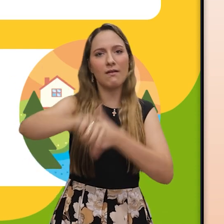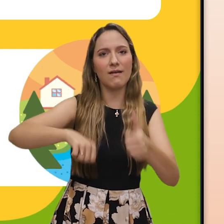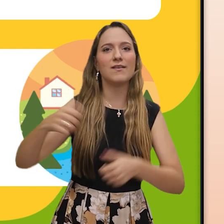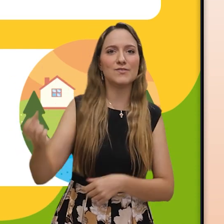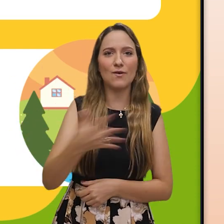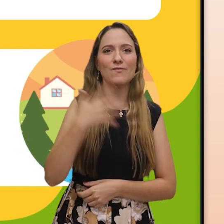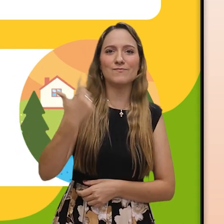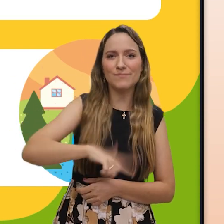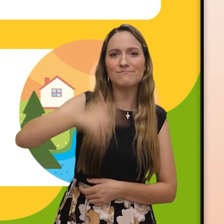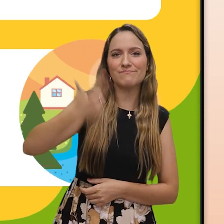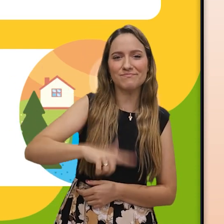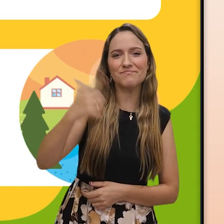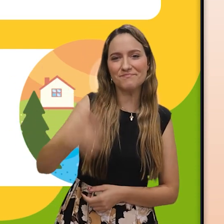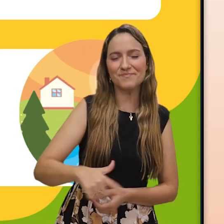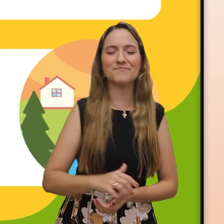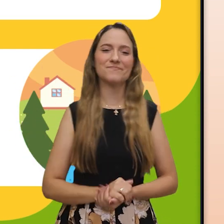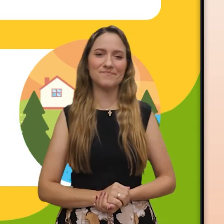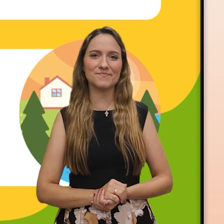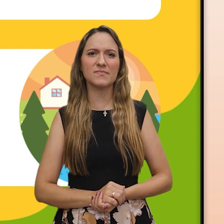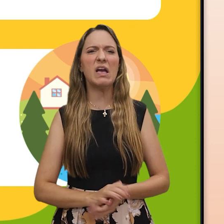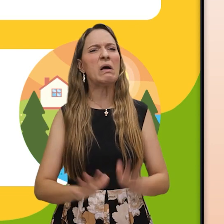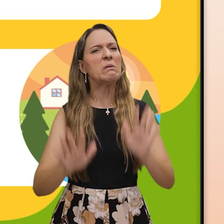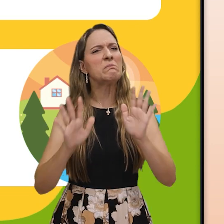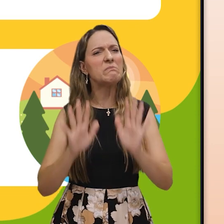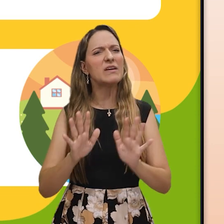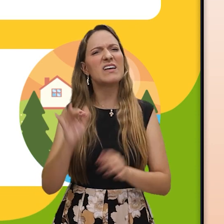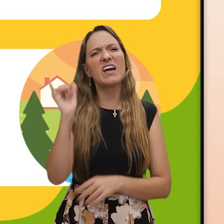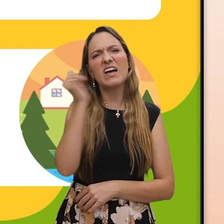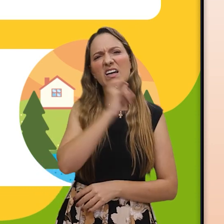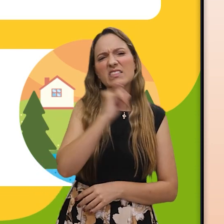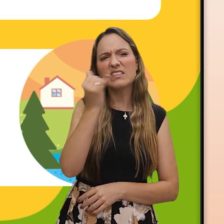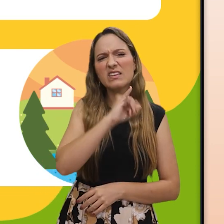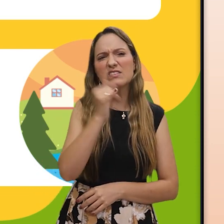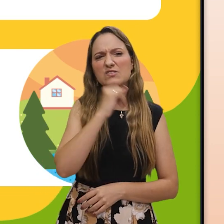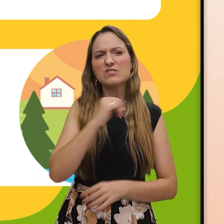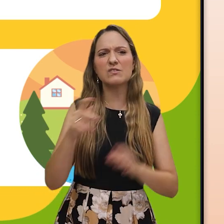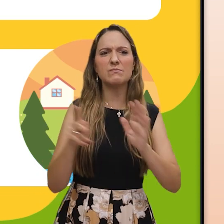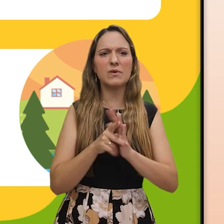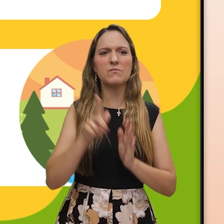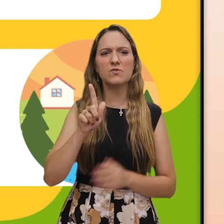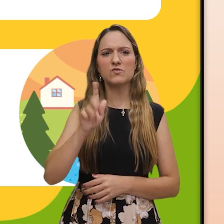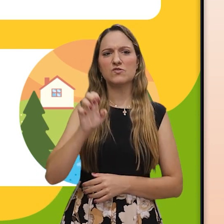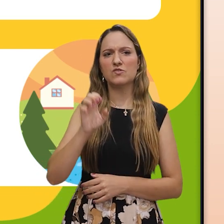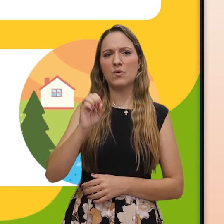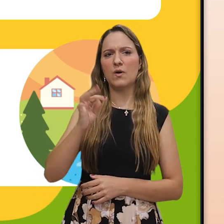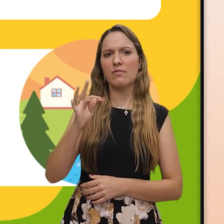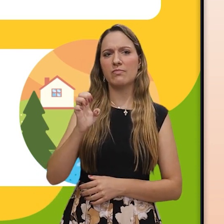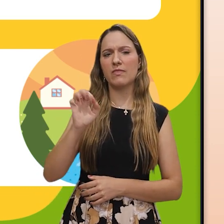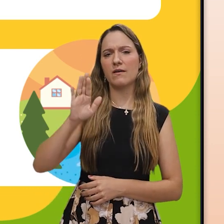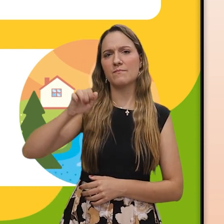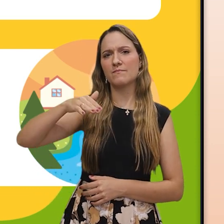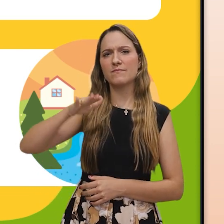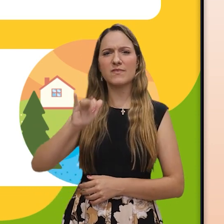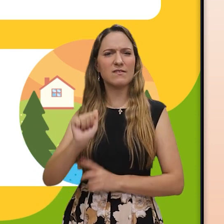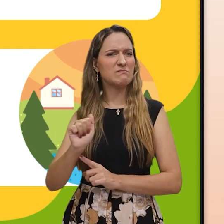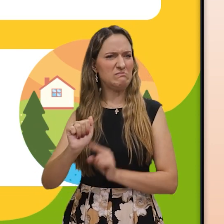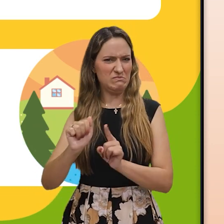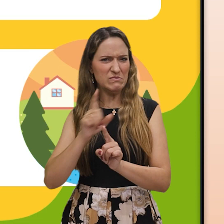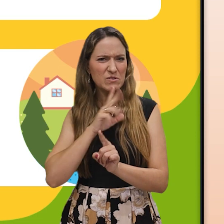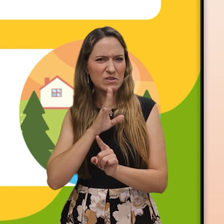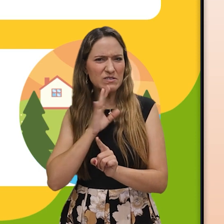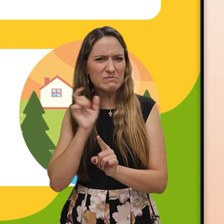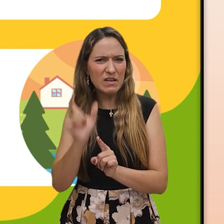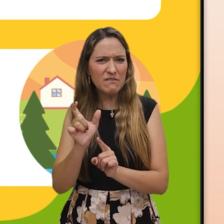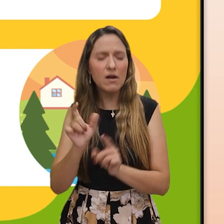água. E essa energia geotérmica, você já ouviu falar sobre isso? A Terra é constantemente